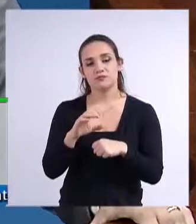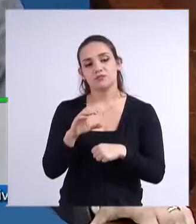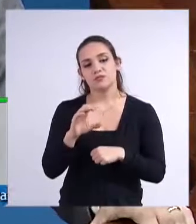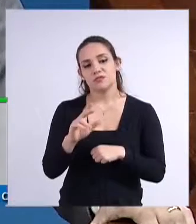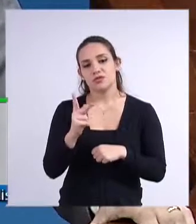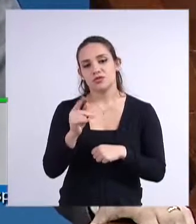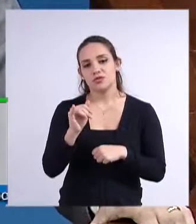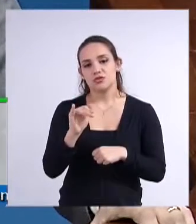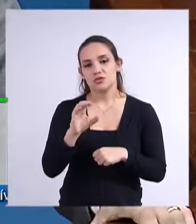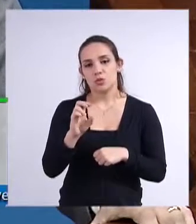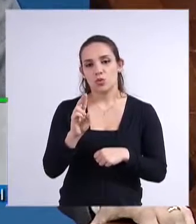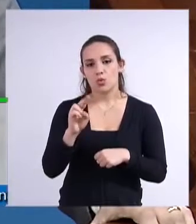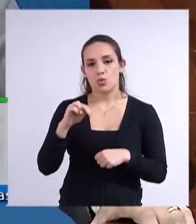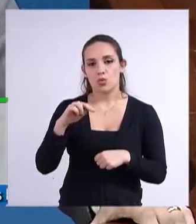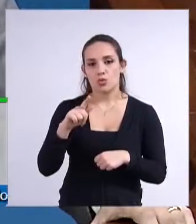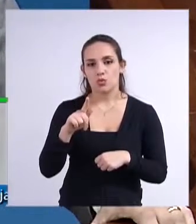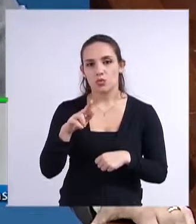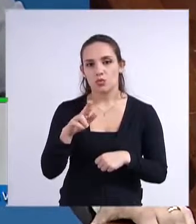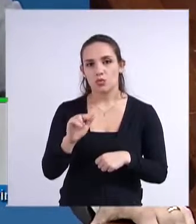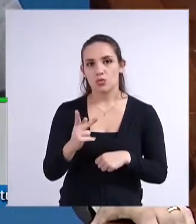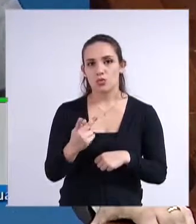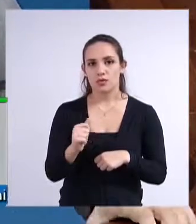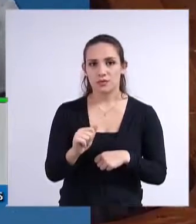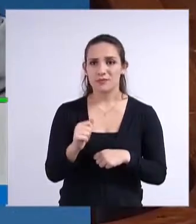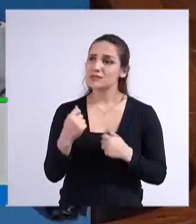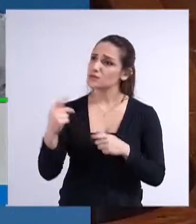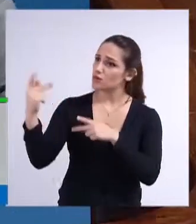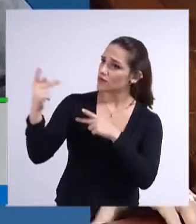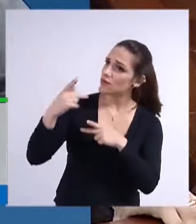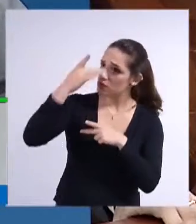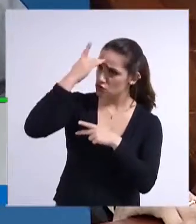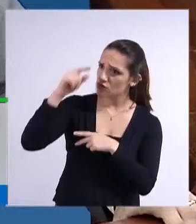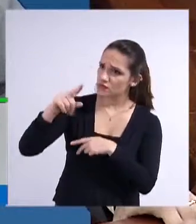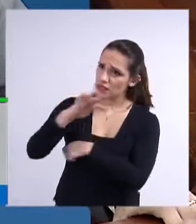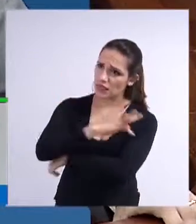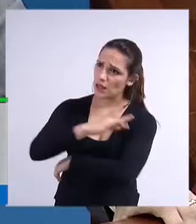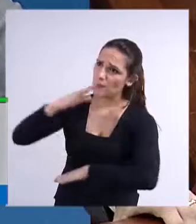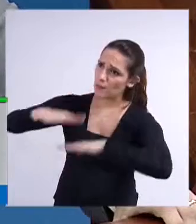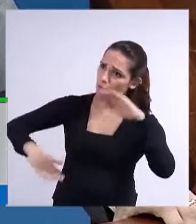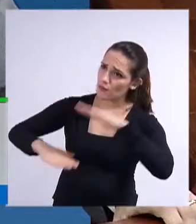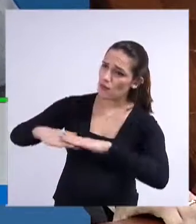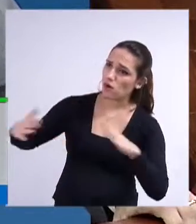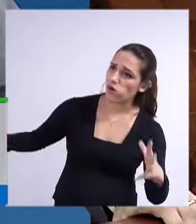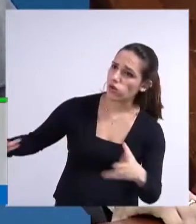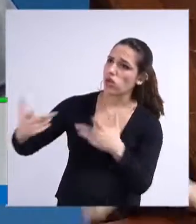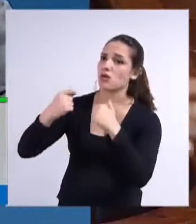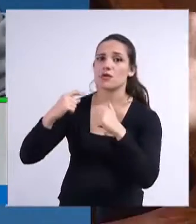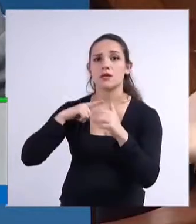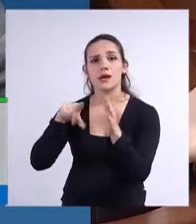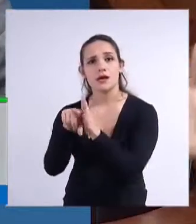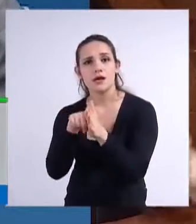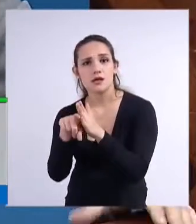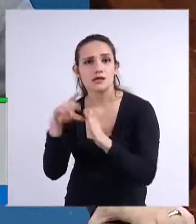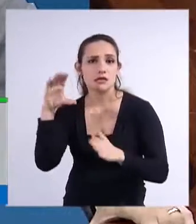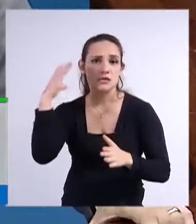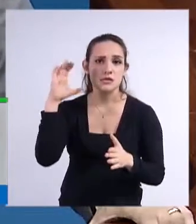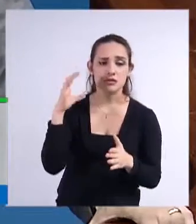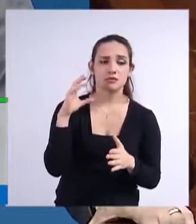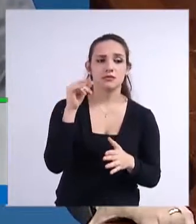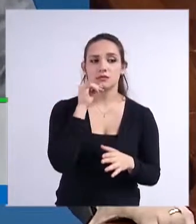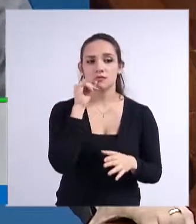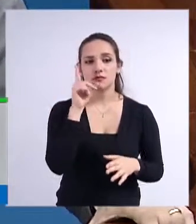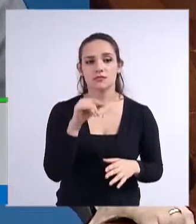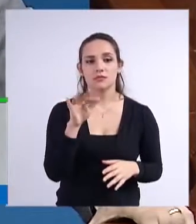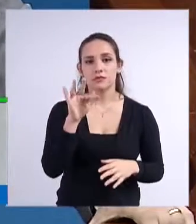parceiros para discutir, com conhecimentos técnicos, com pesquisa, como é o caso